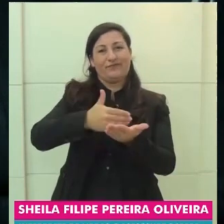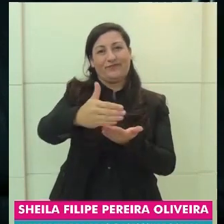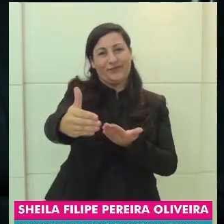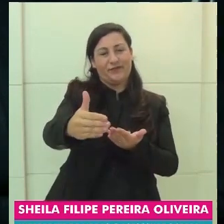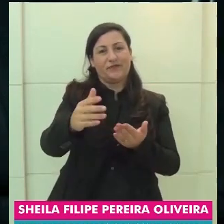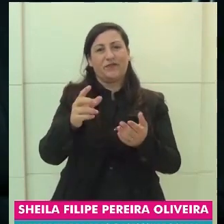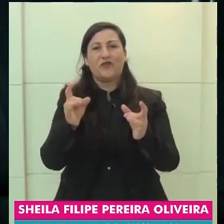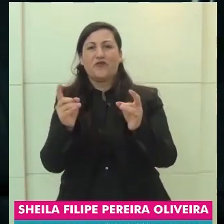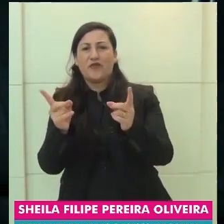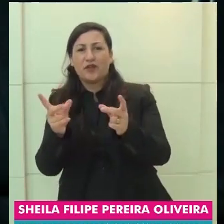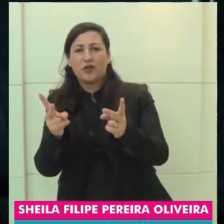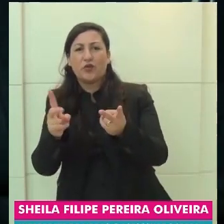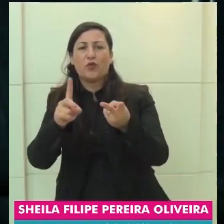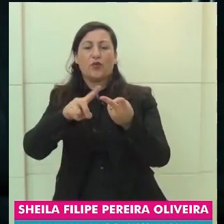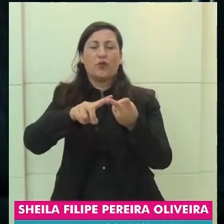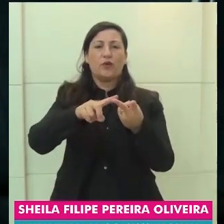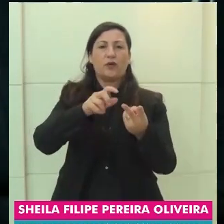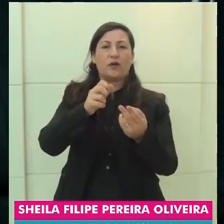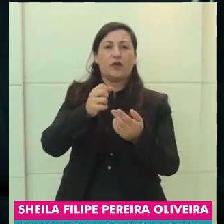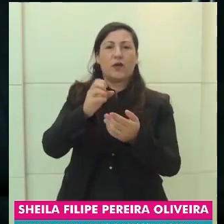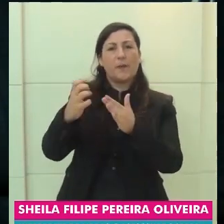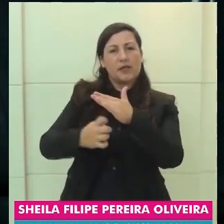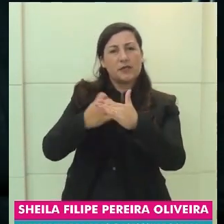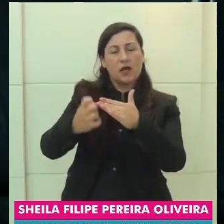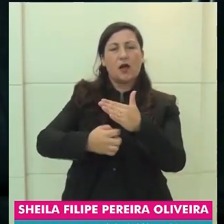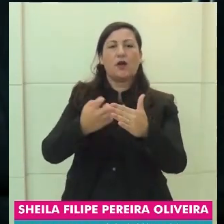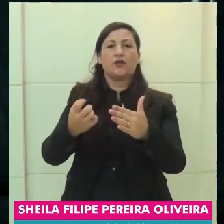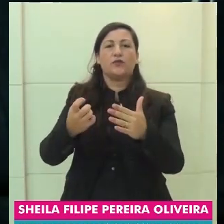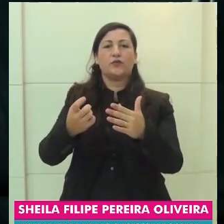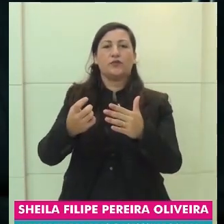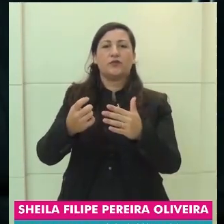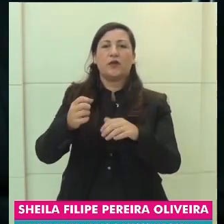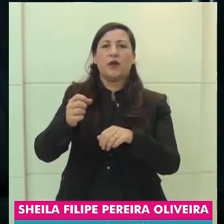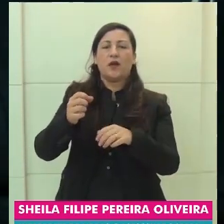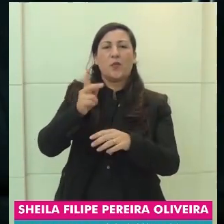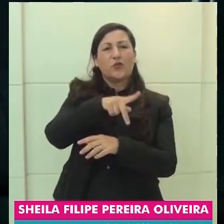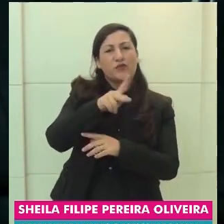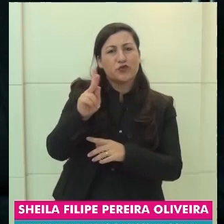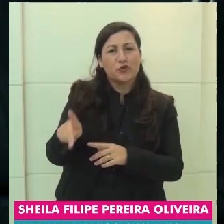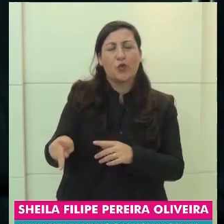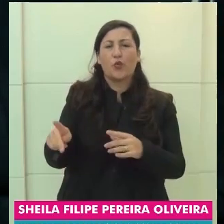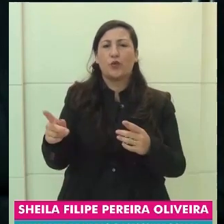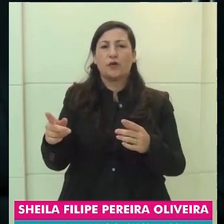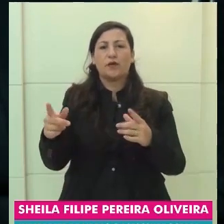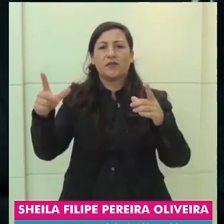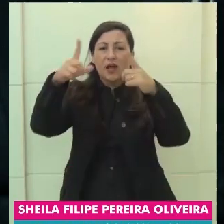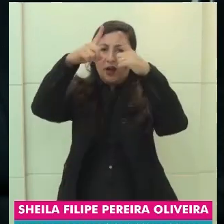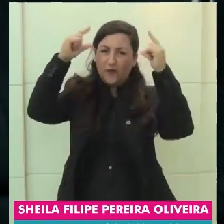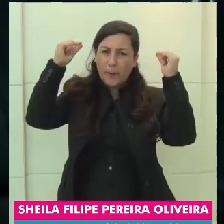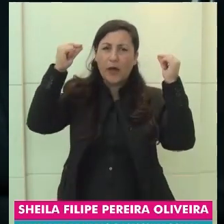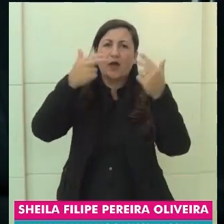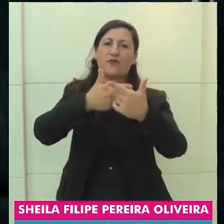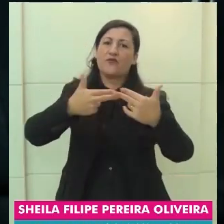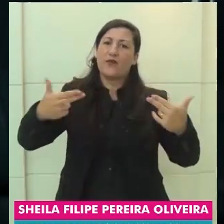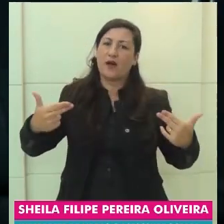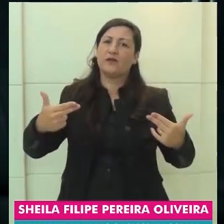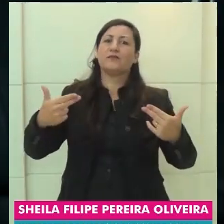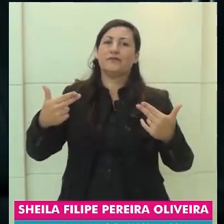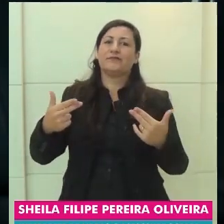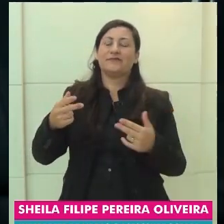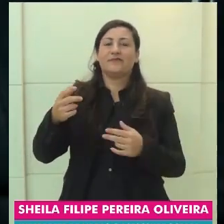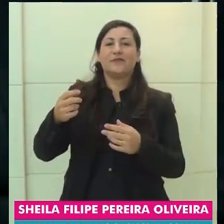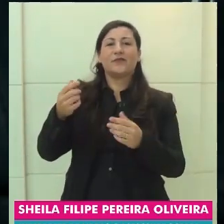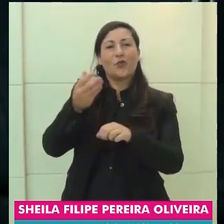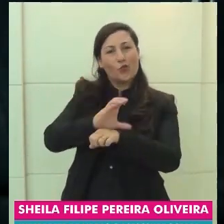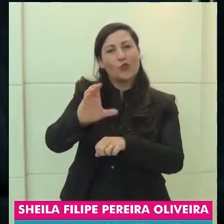vendedores, temos empresários também, todos eles preocupados em quebrar essa barreira.